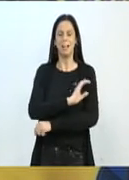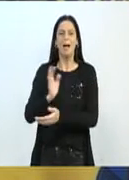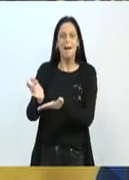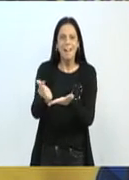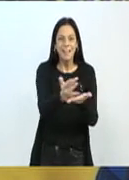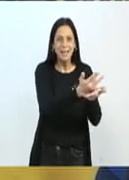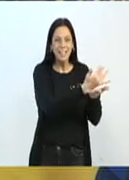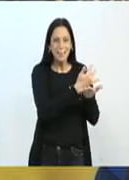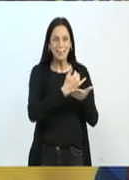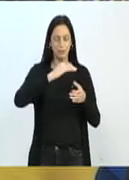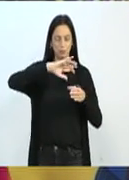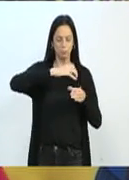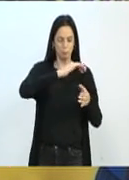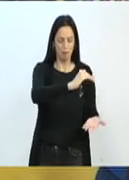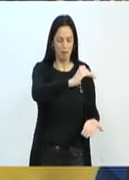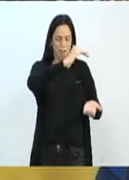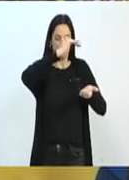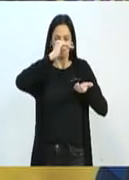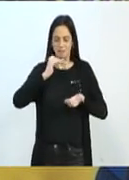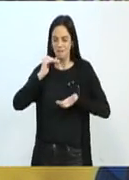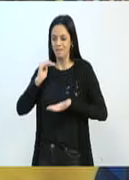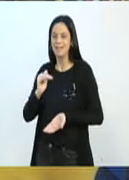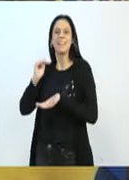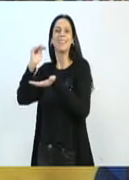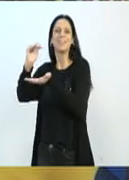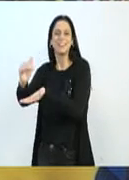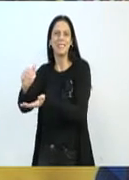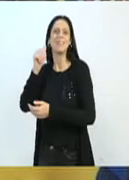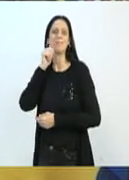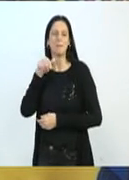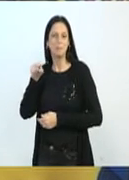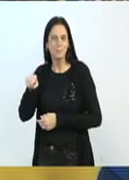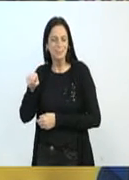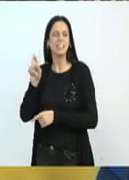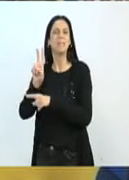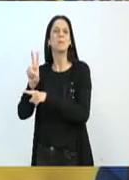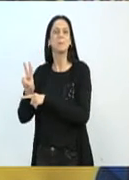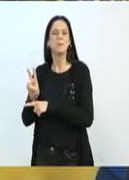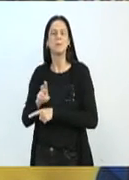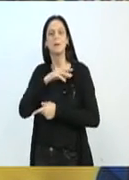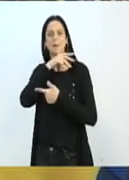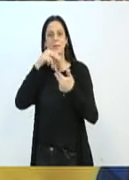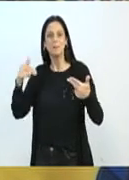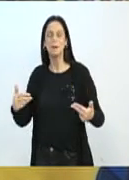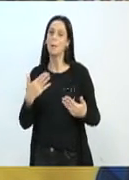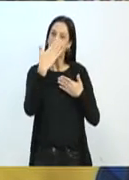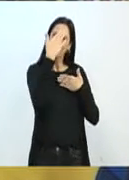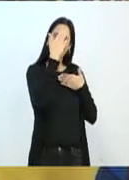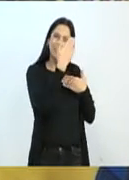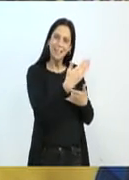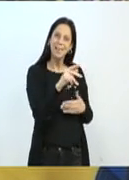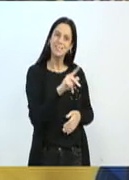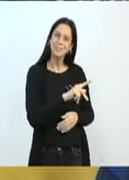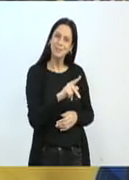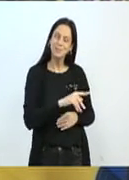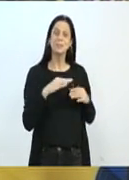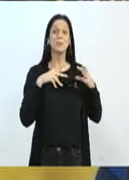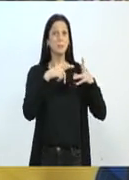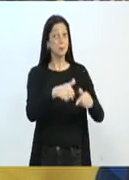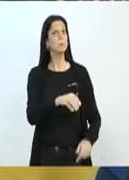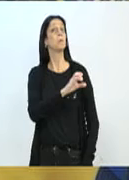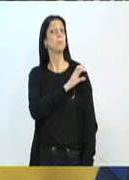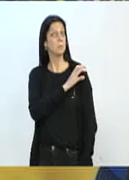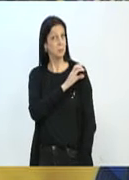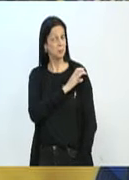para para nosso gabinete e a gente entregou para Cristiane Romualdo Obrigada Bárbara e a todas vocês o